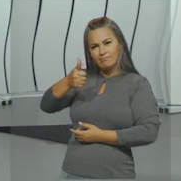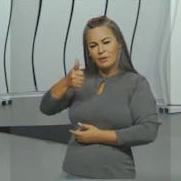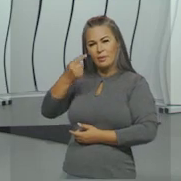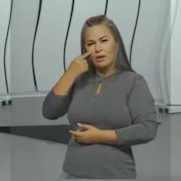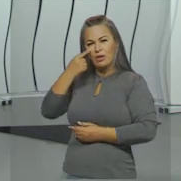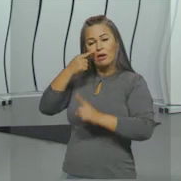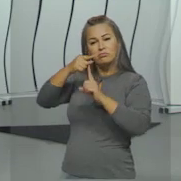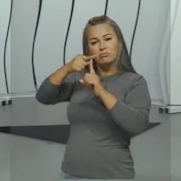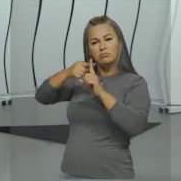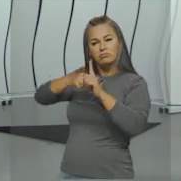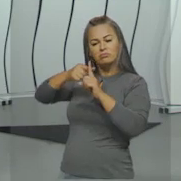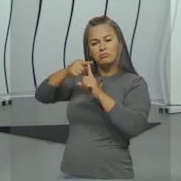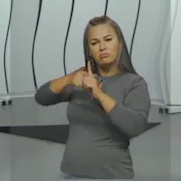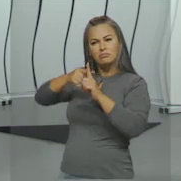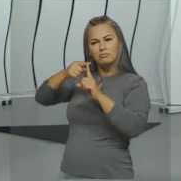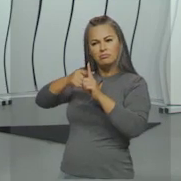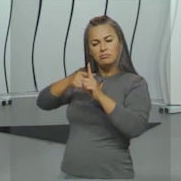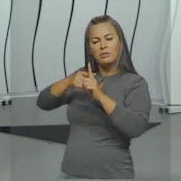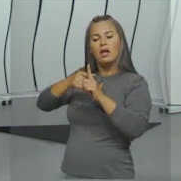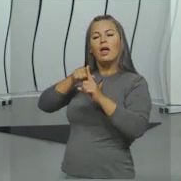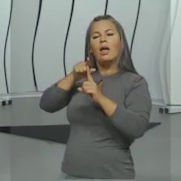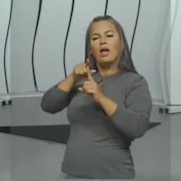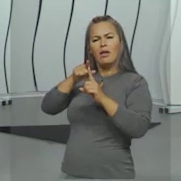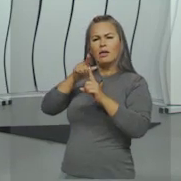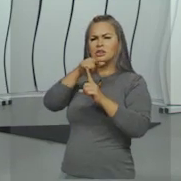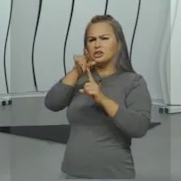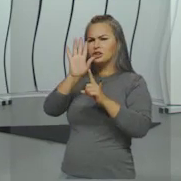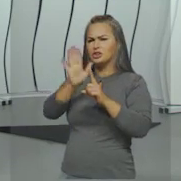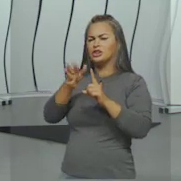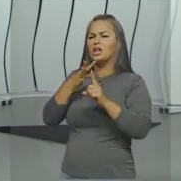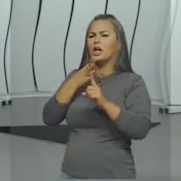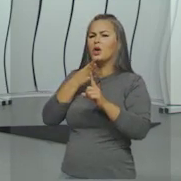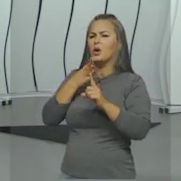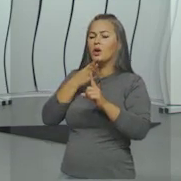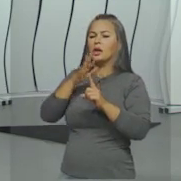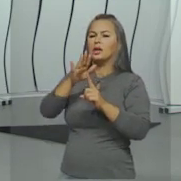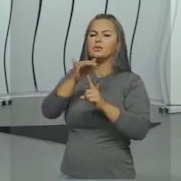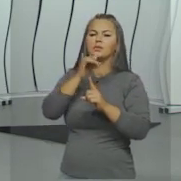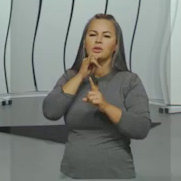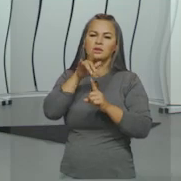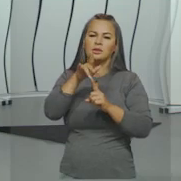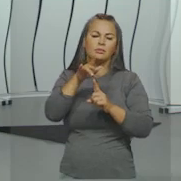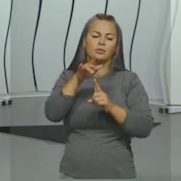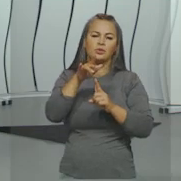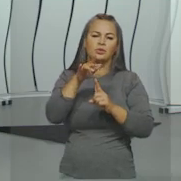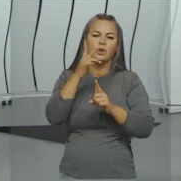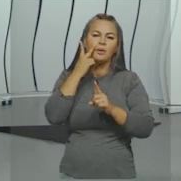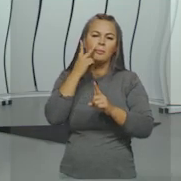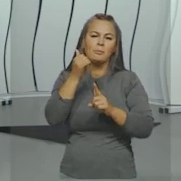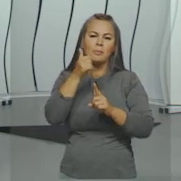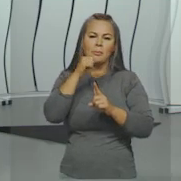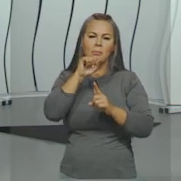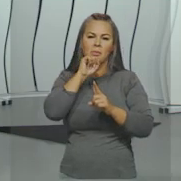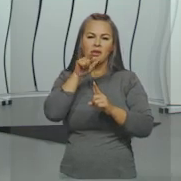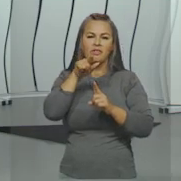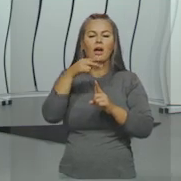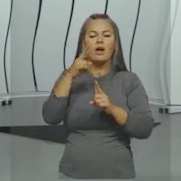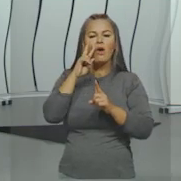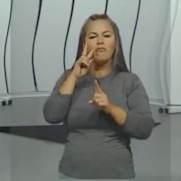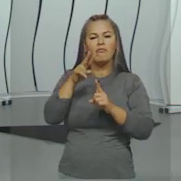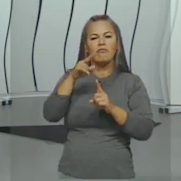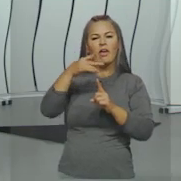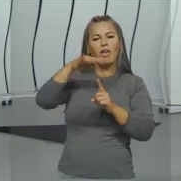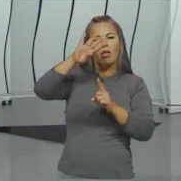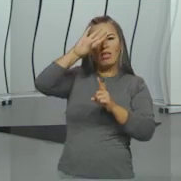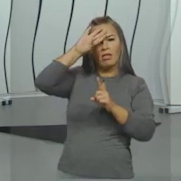temperatura corporal, para ver se está com febre e tal. Os termômetros são usados diariamente, principalmente nos grandes centros,